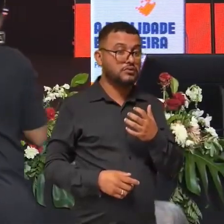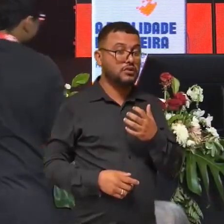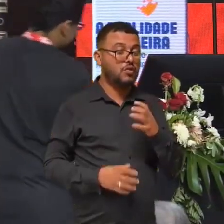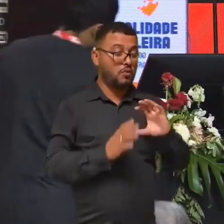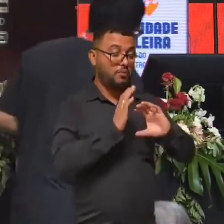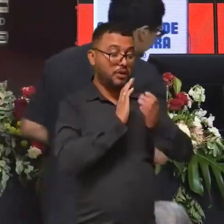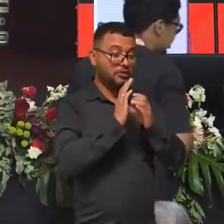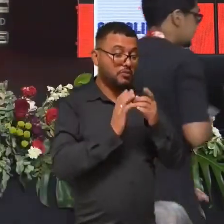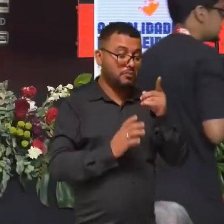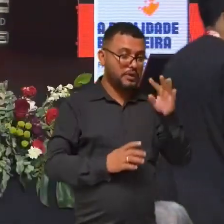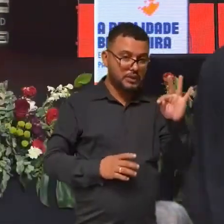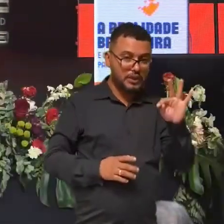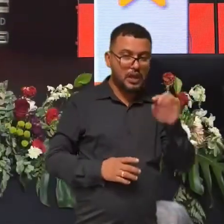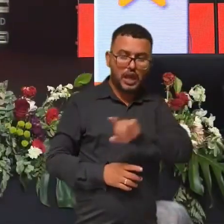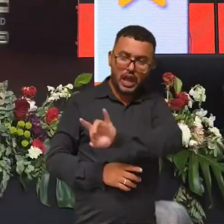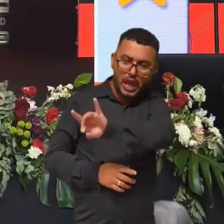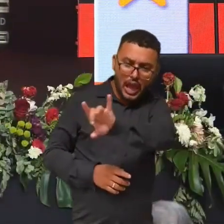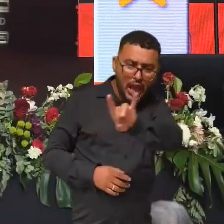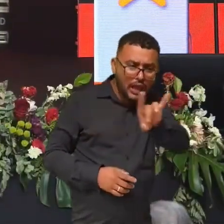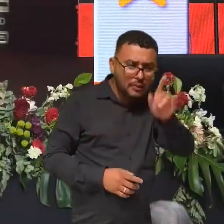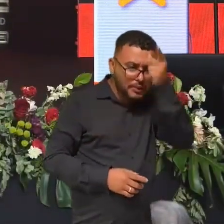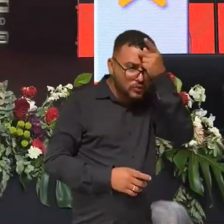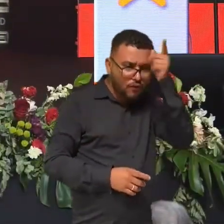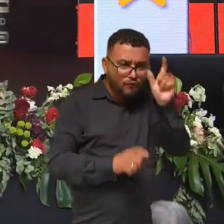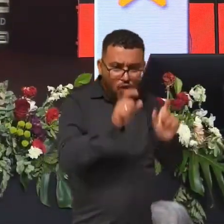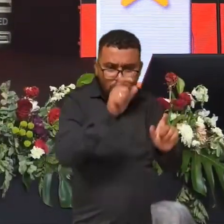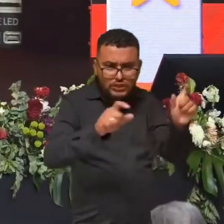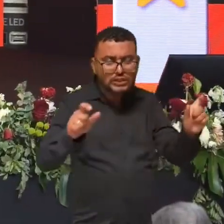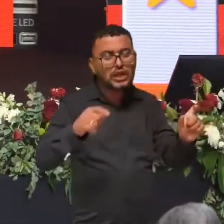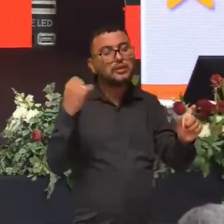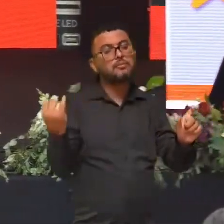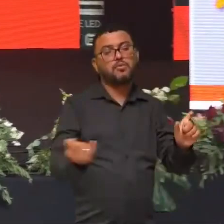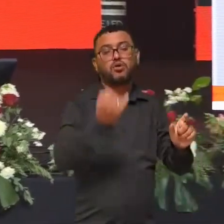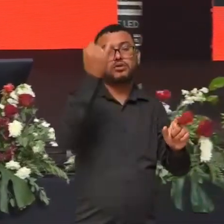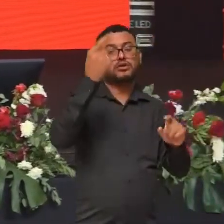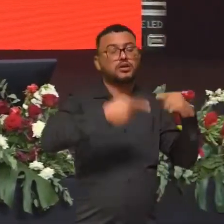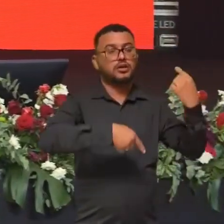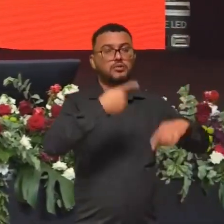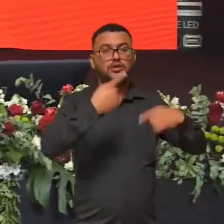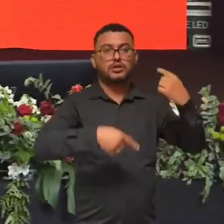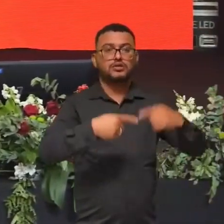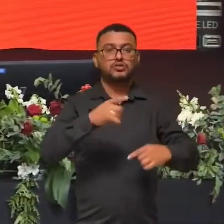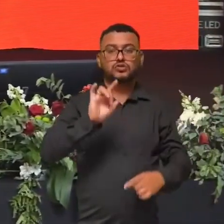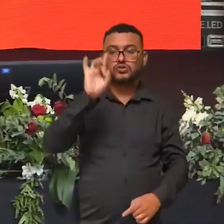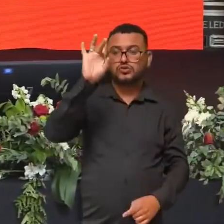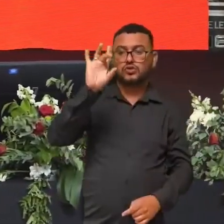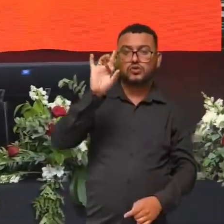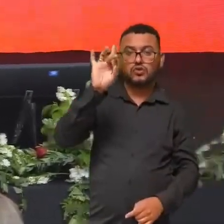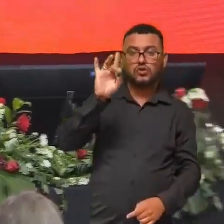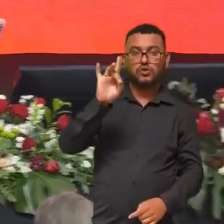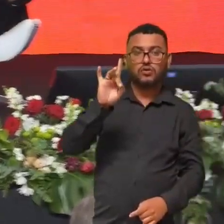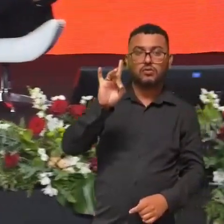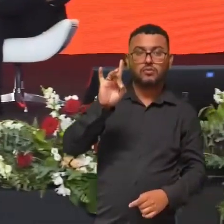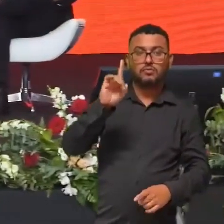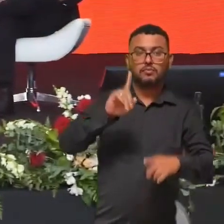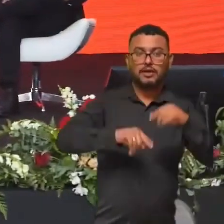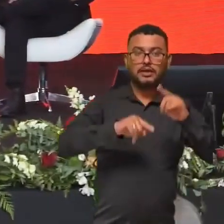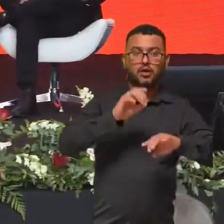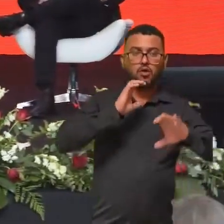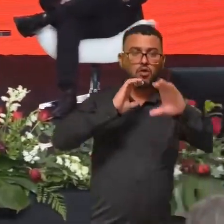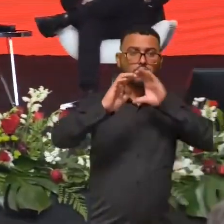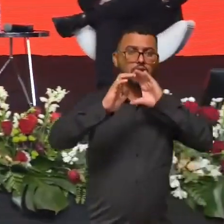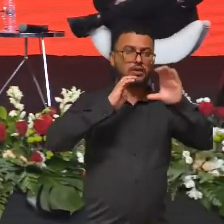são fundamentais num debate que não adianta a gente ter todos esses recursos de comunicação, porque a